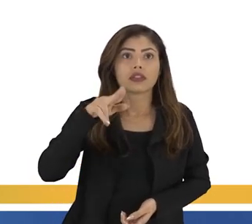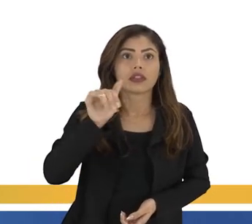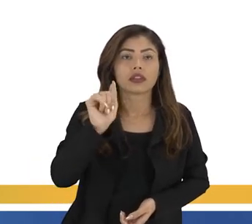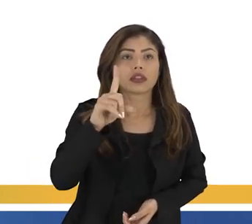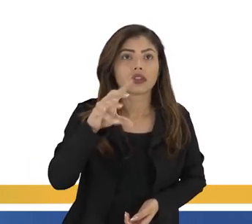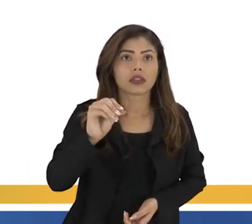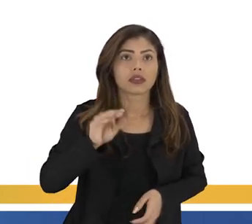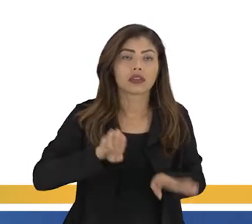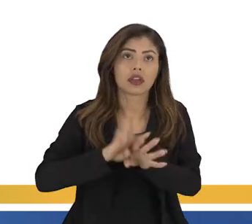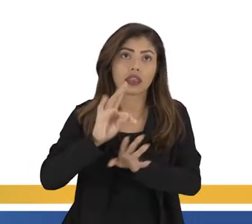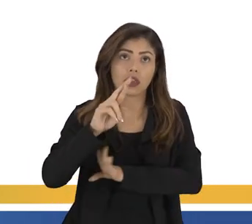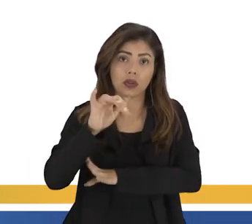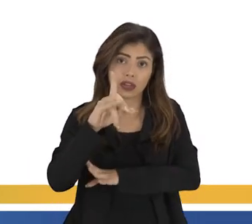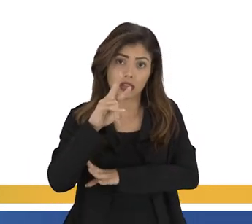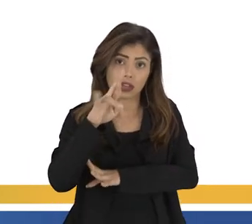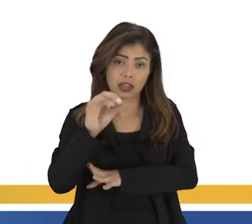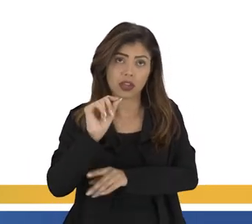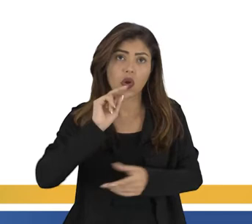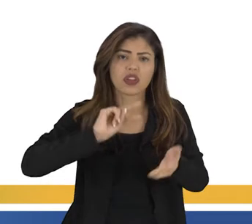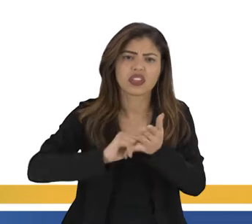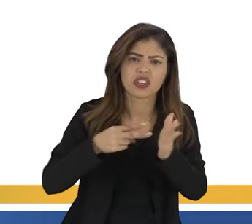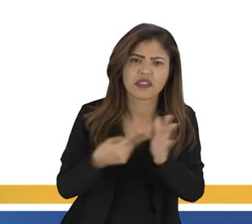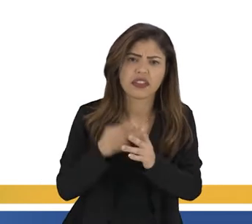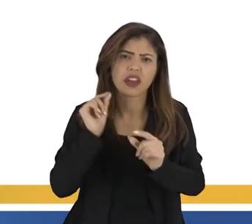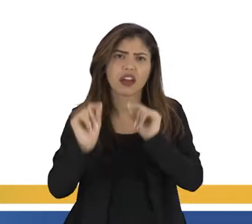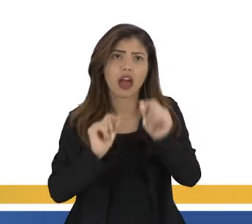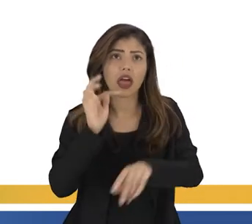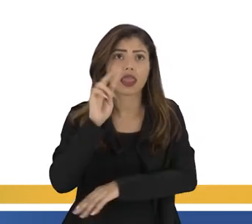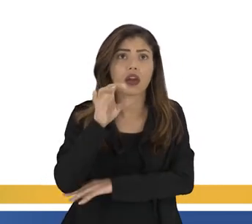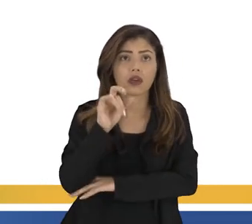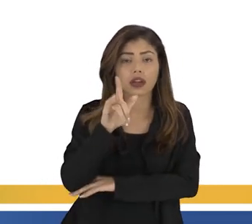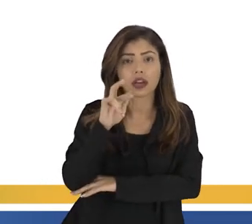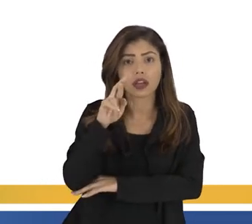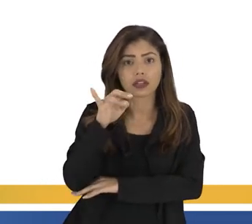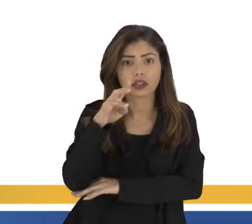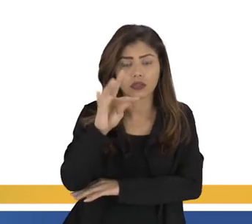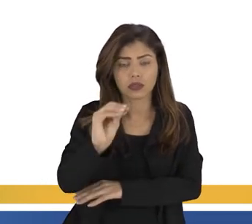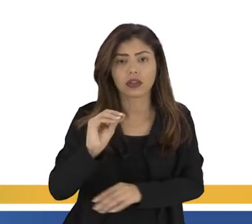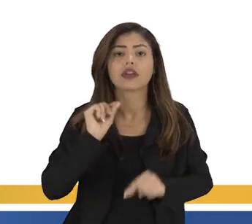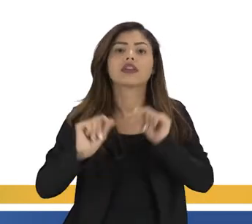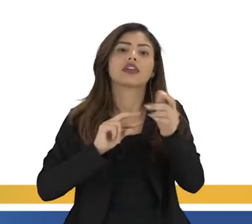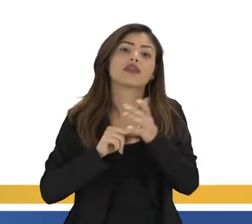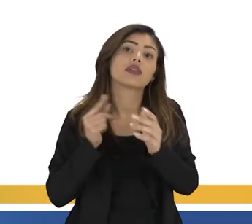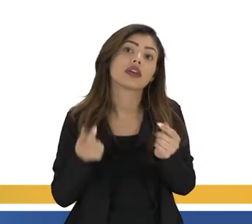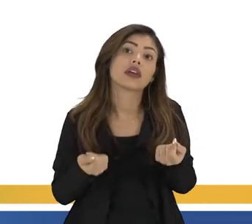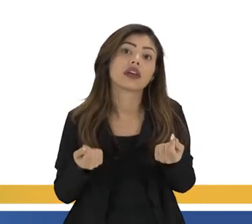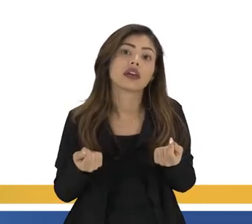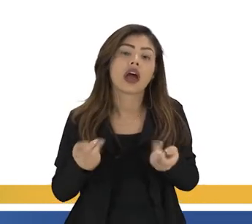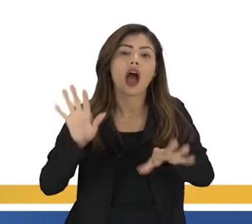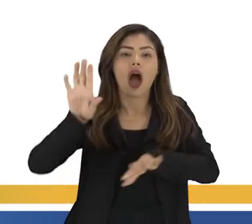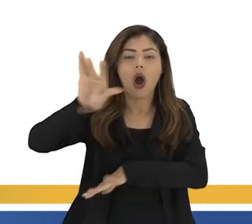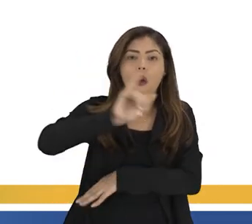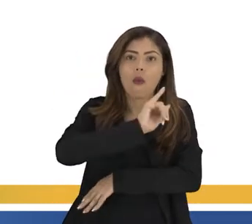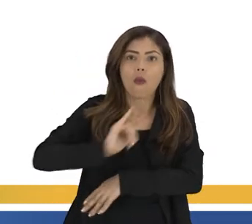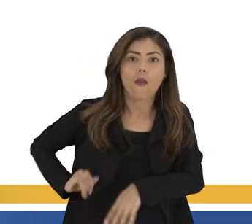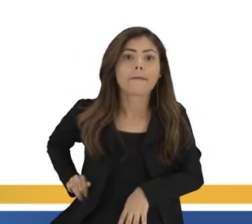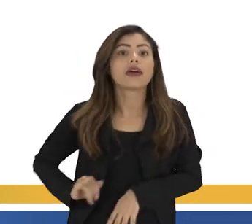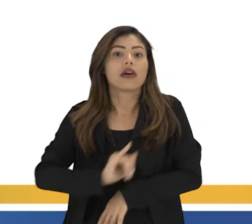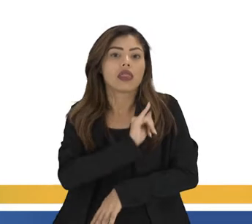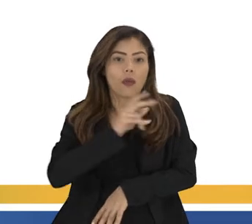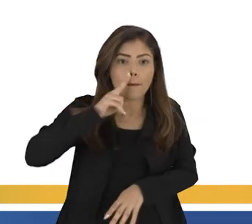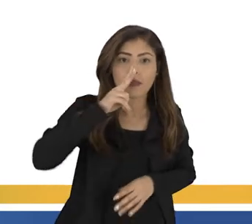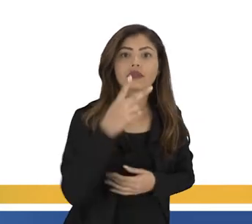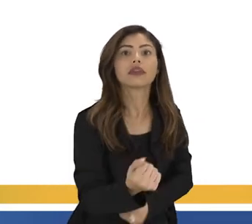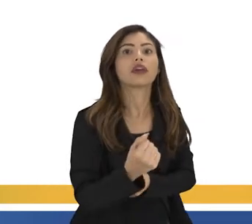teocrático que que significa o governo teocrático quer dizer que o imperador ele vai